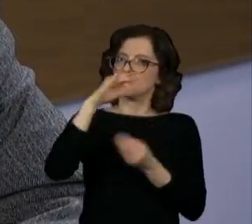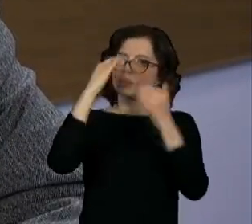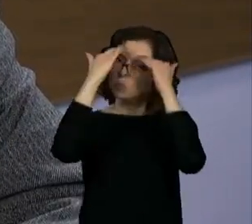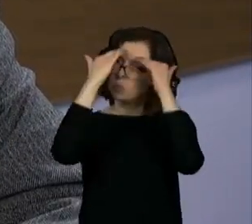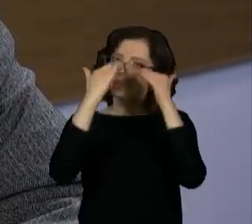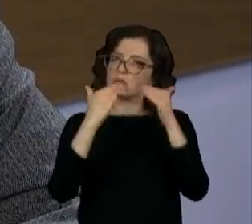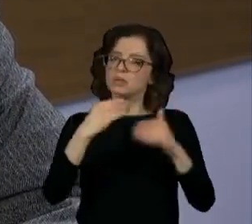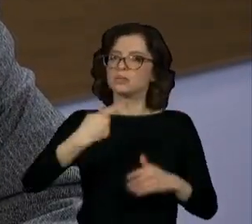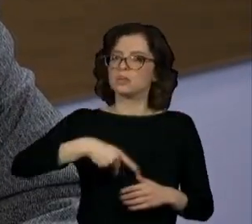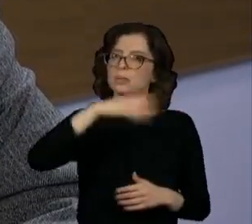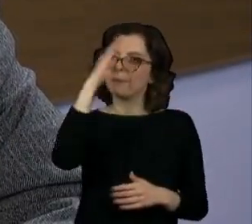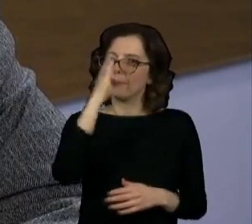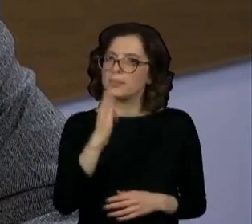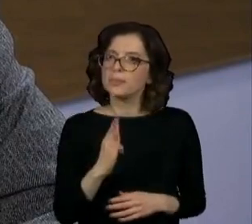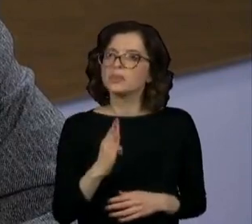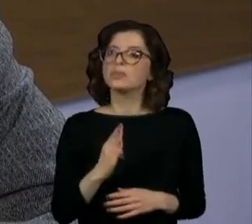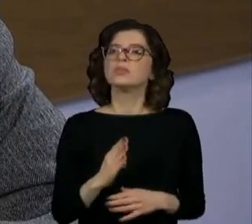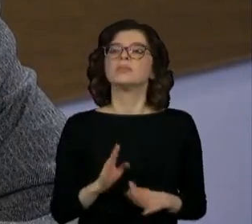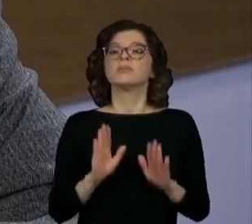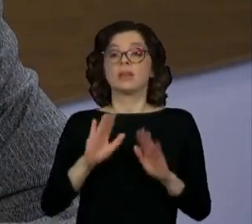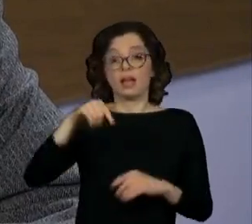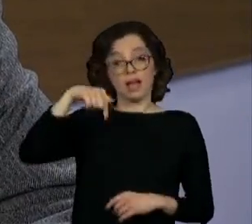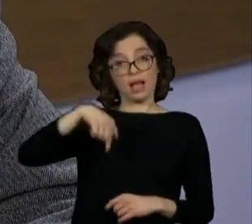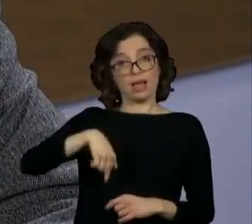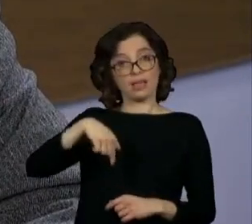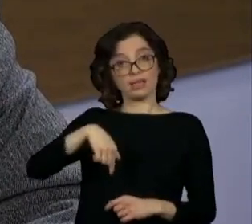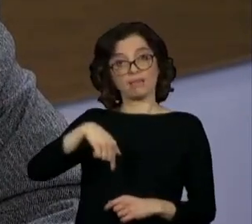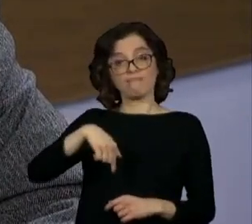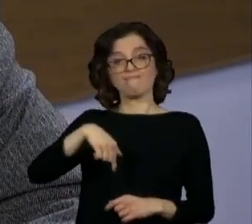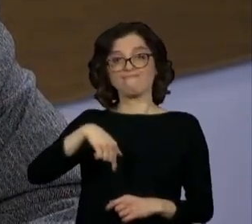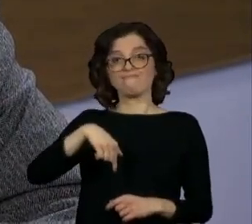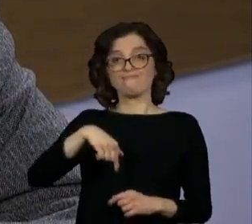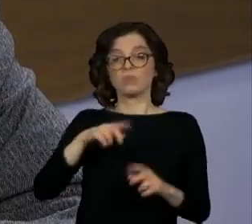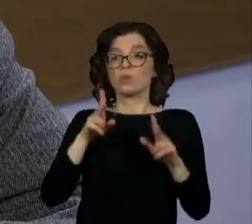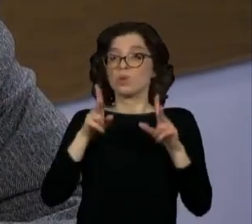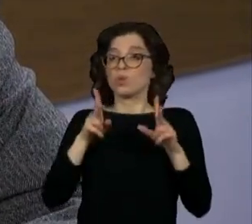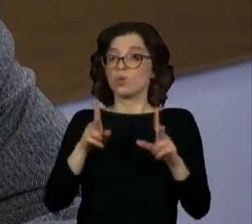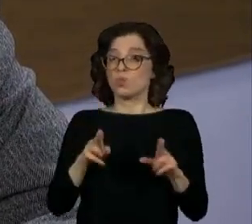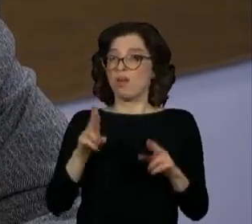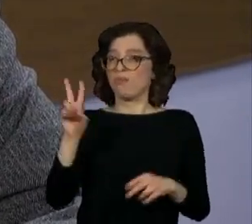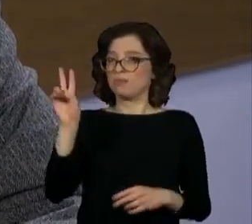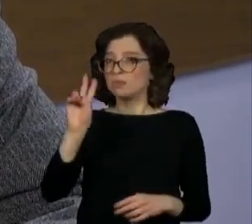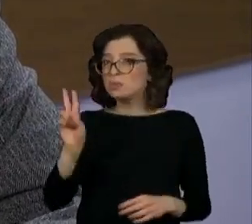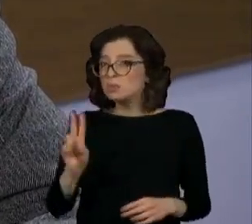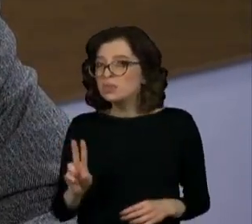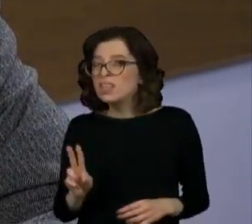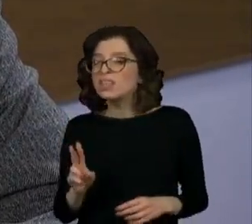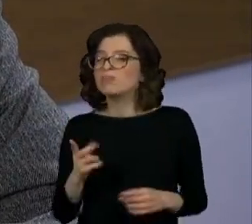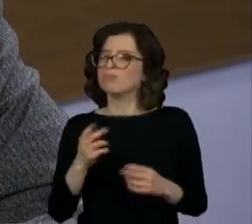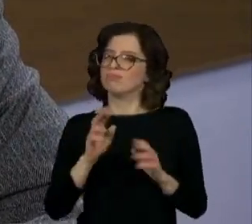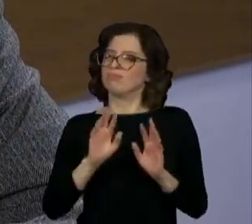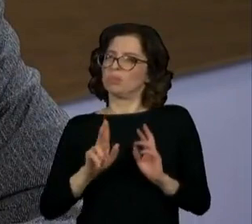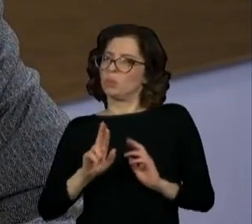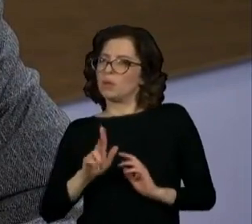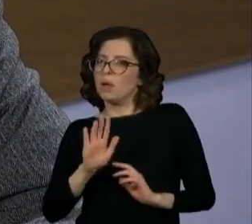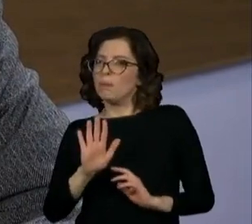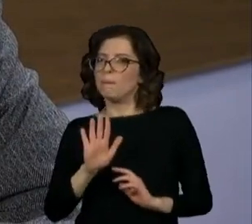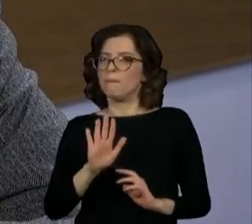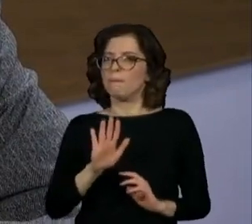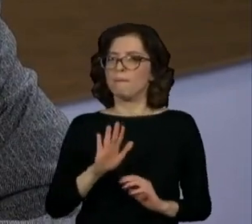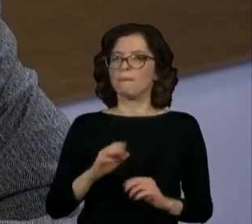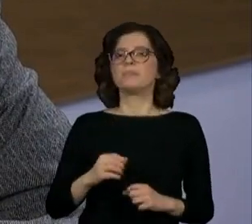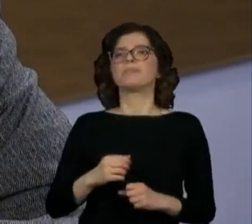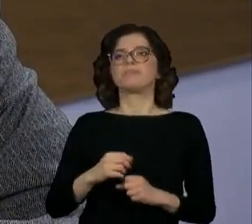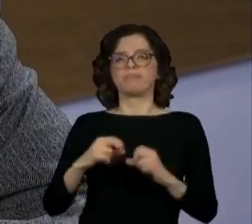não tivemos nada parecido com o que aconteceu na Venezuela, ou na Nicarágua, ou mesmo em Cuba.